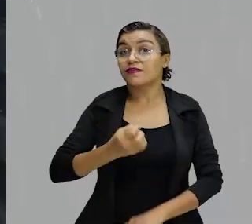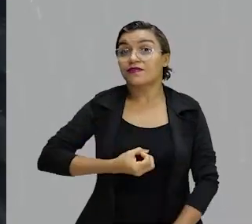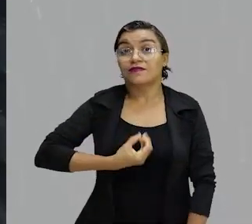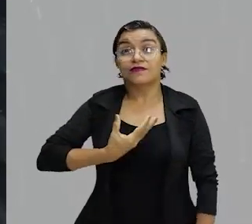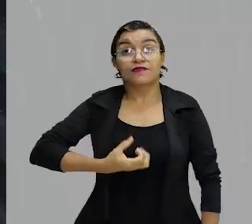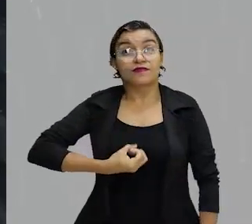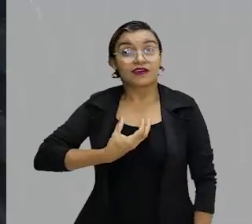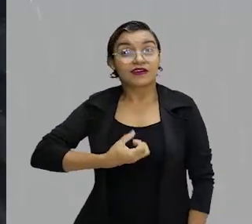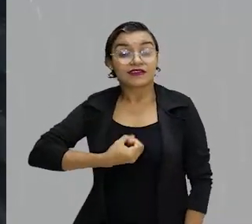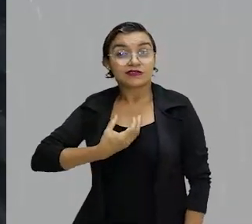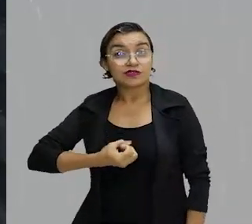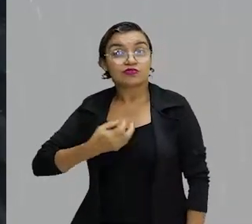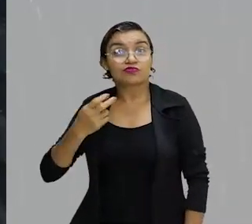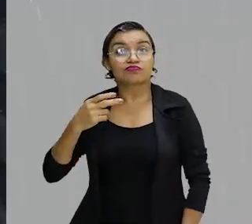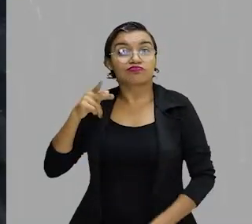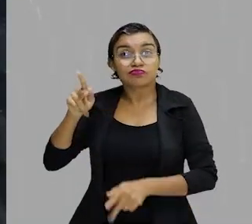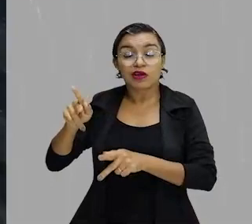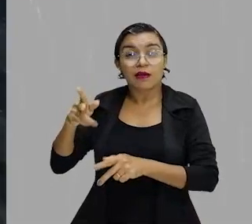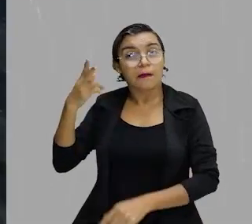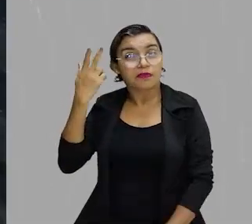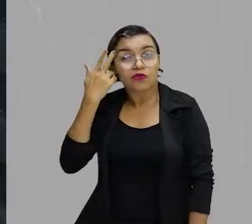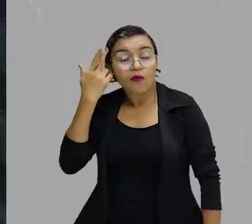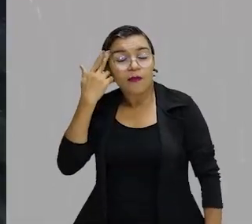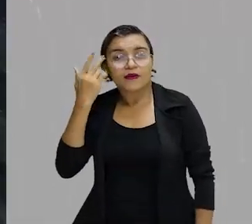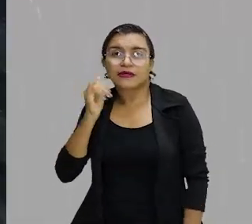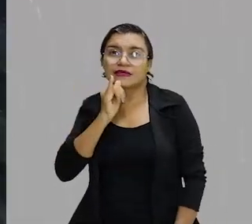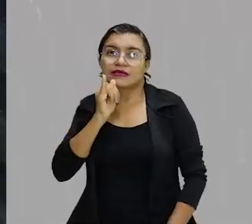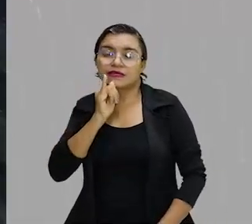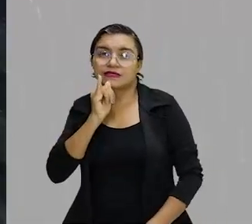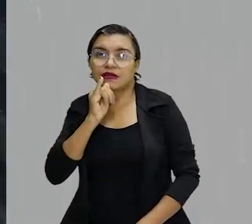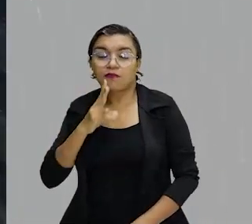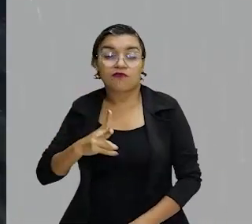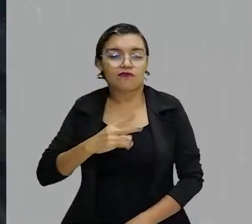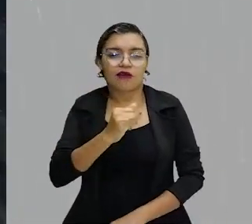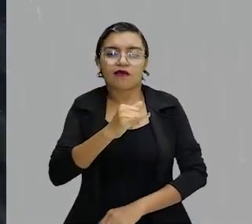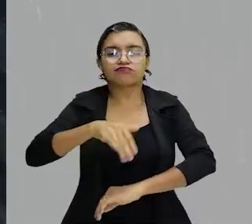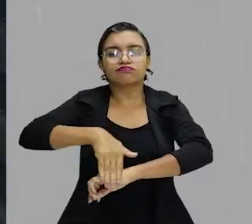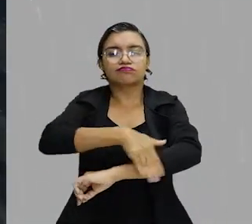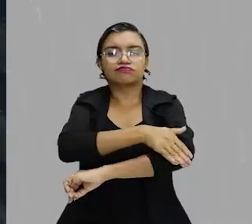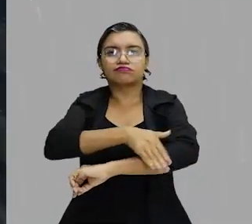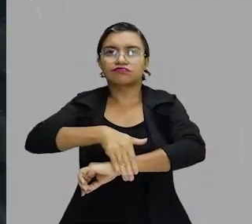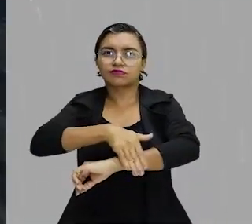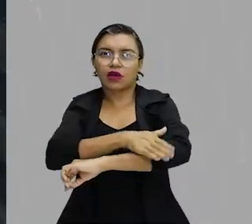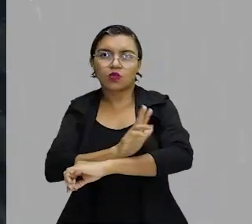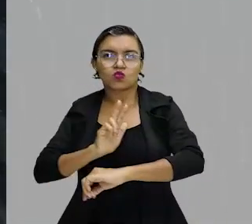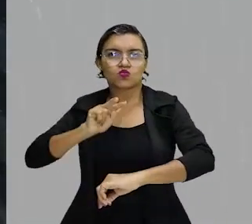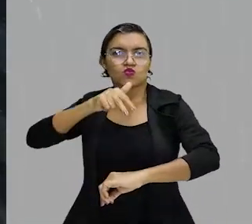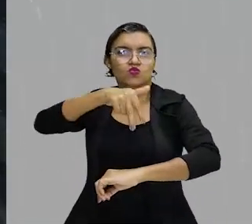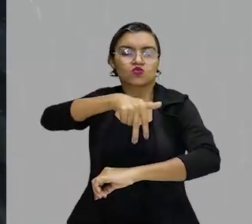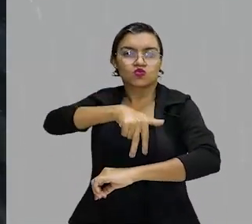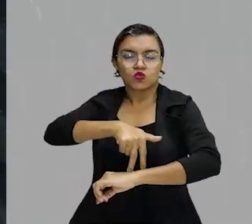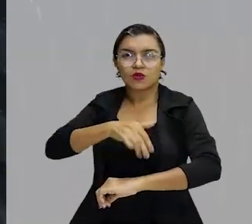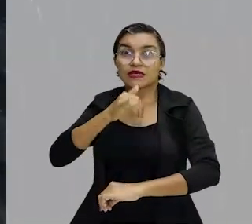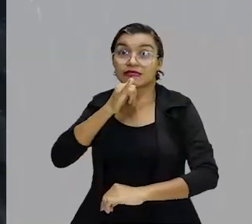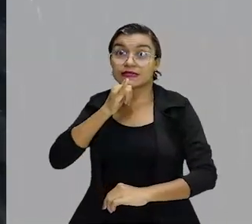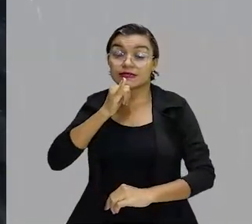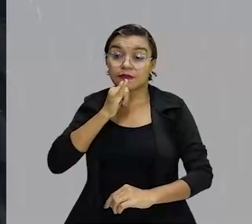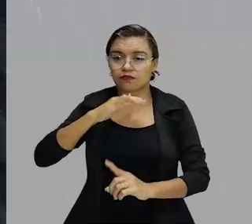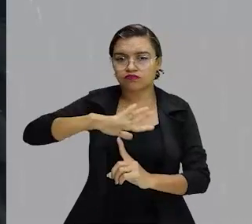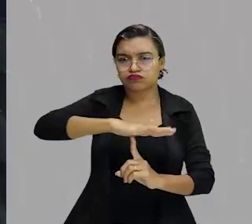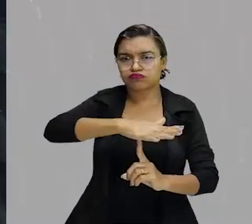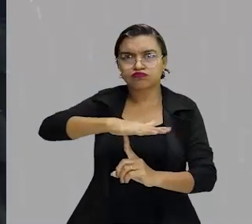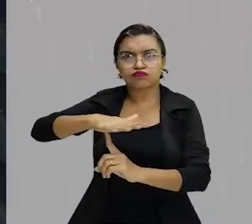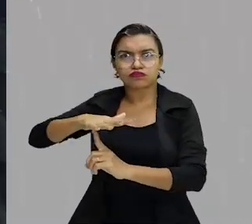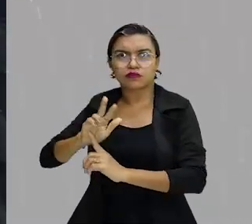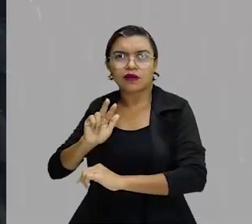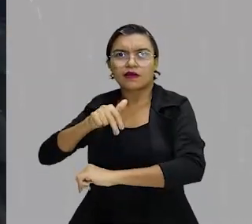muito popular. As pessoas iam para o teatro de rua, as companhias teatrais passavam pelos mercados e encenavam ao